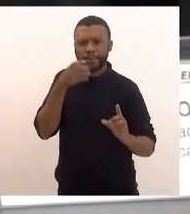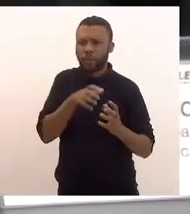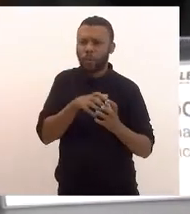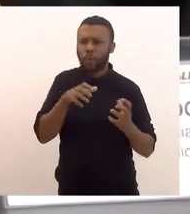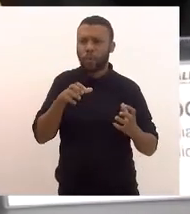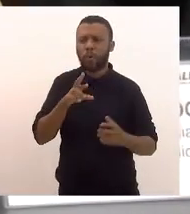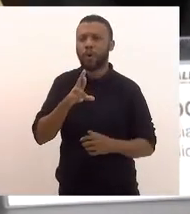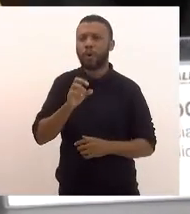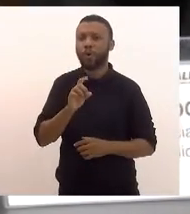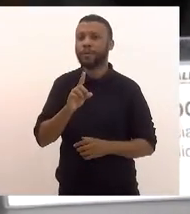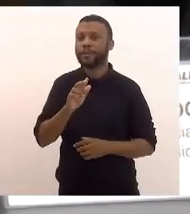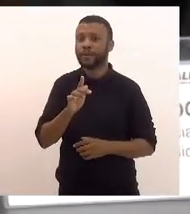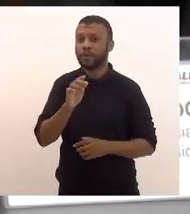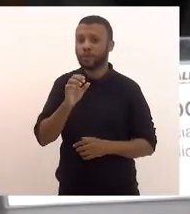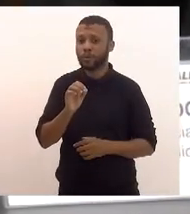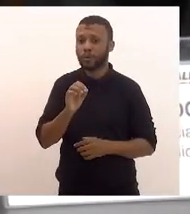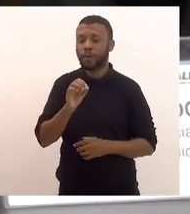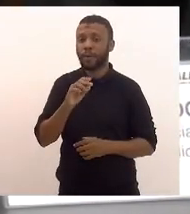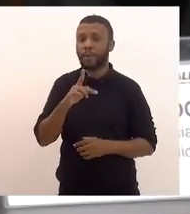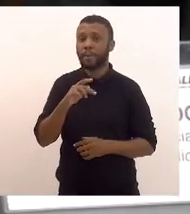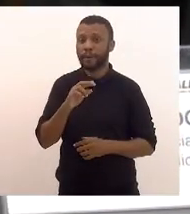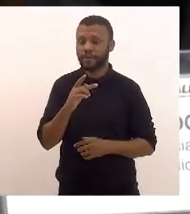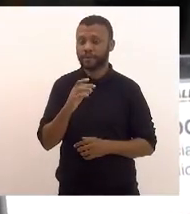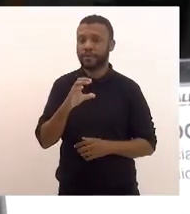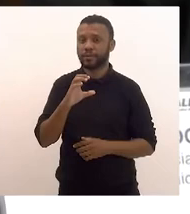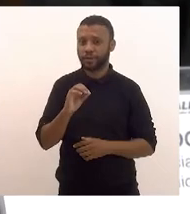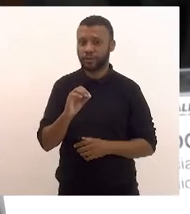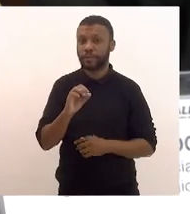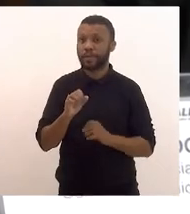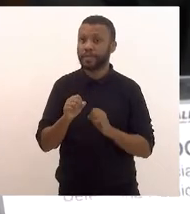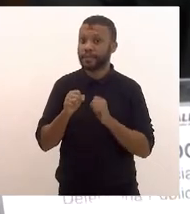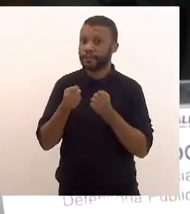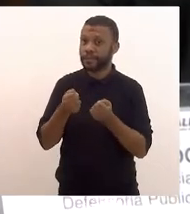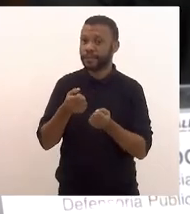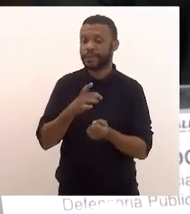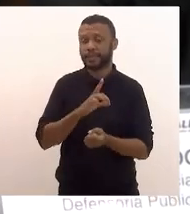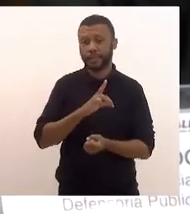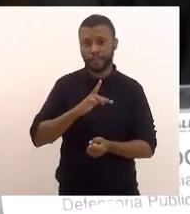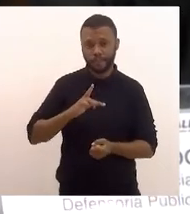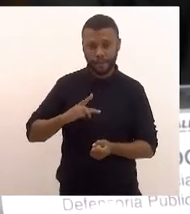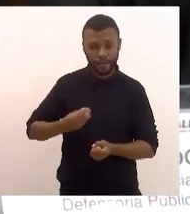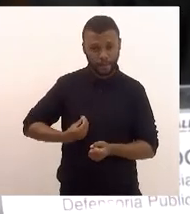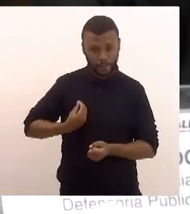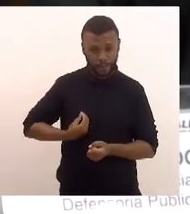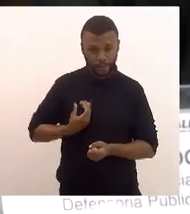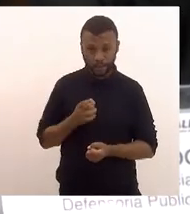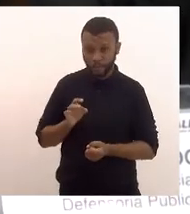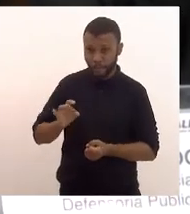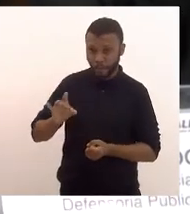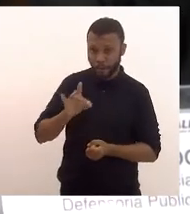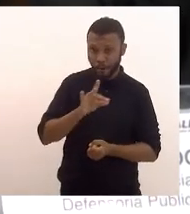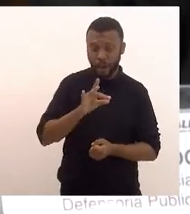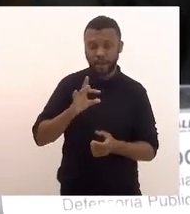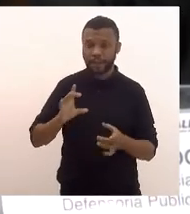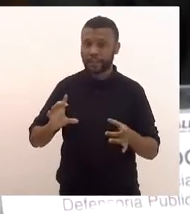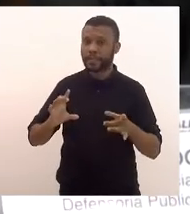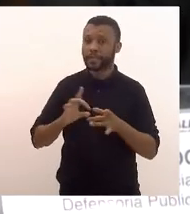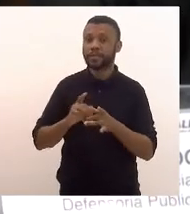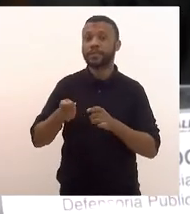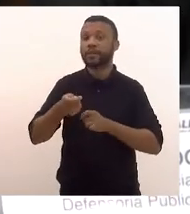Dra Juliana Lins se todos os Defensores e defensoras de presentes aqui integrantes da administração superior